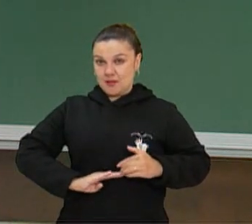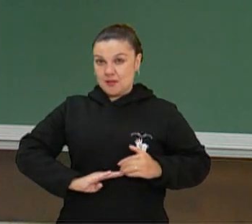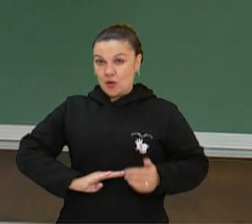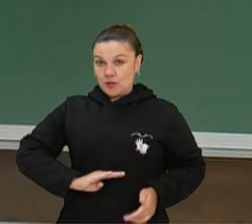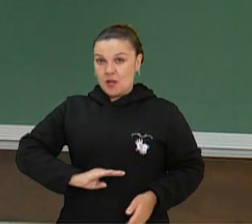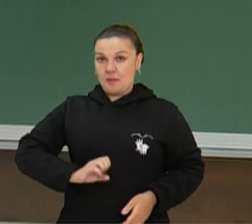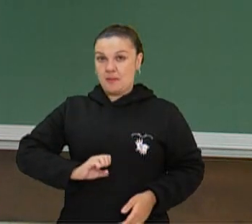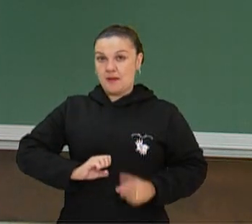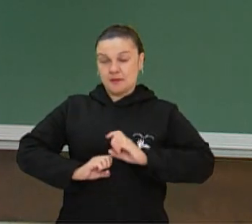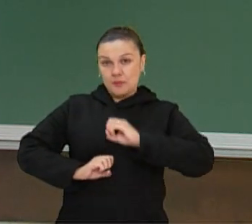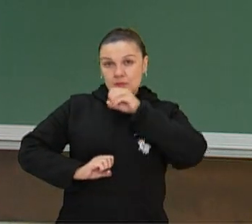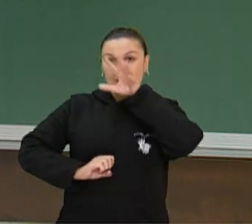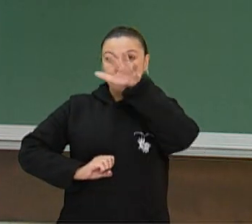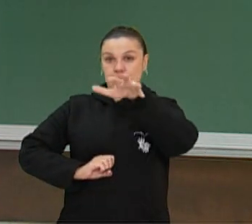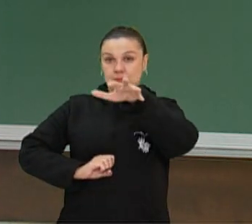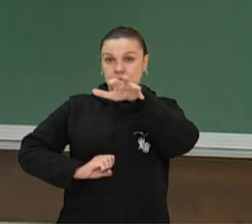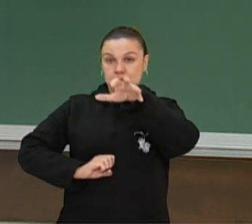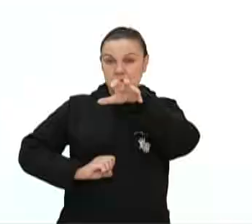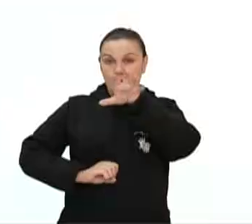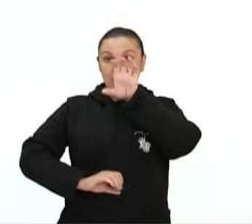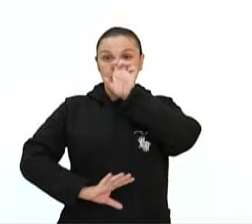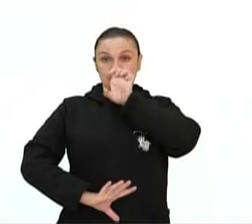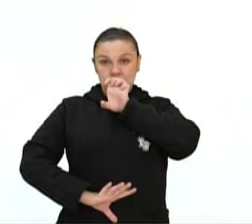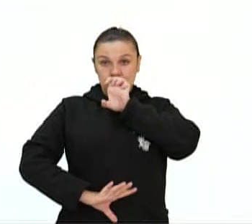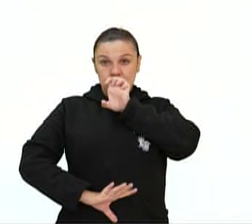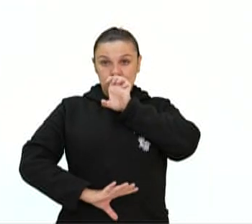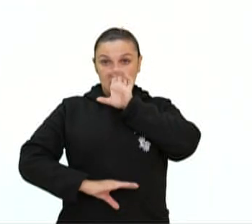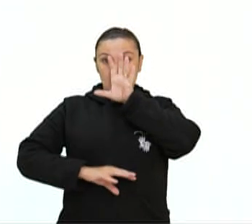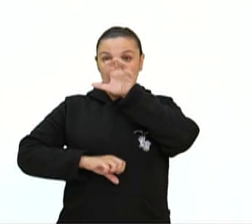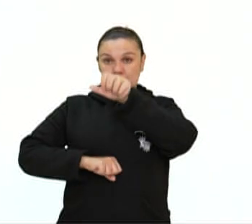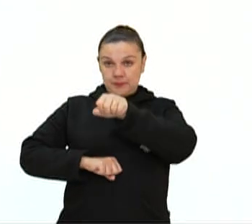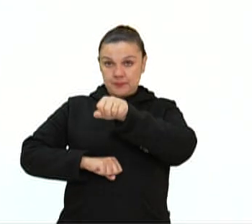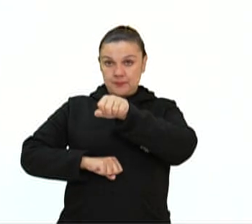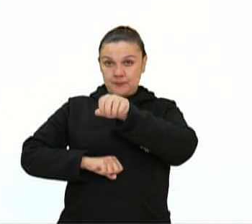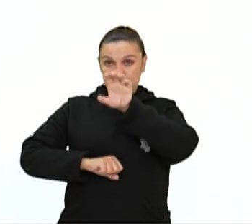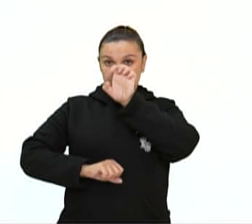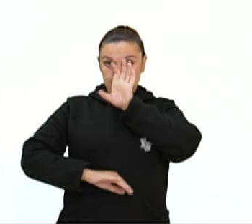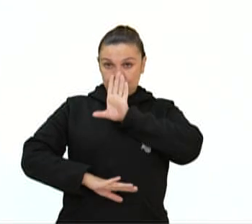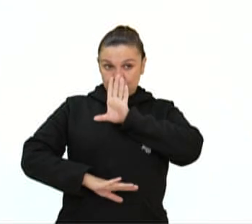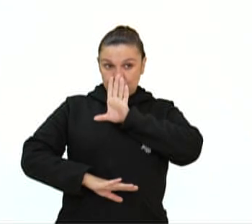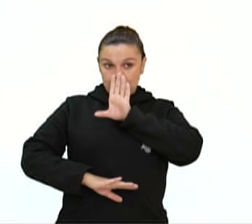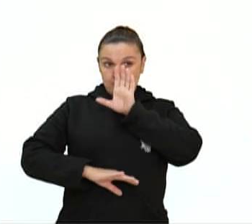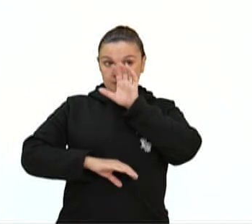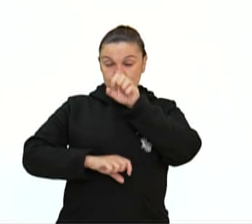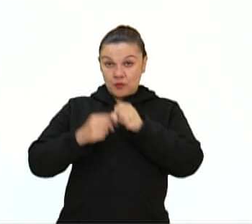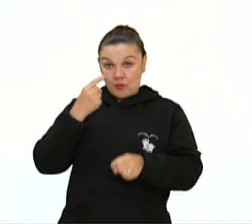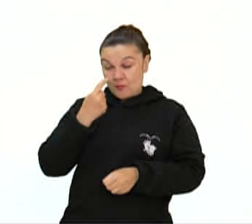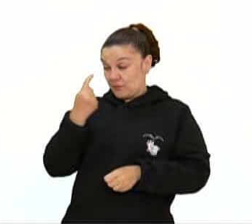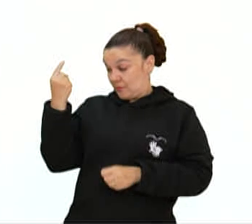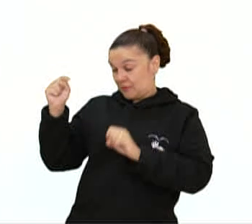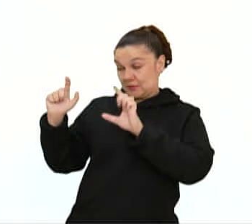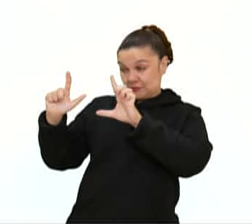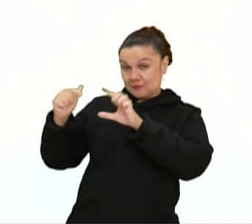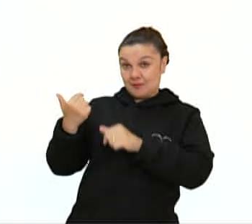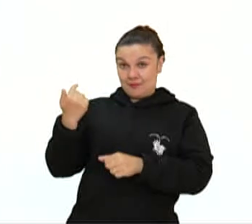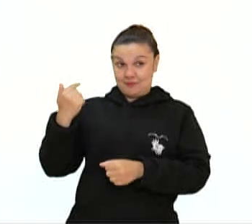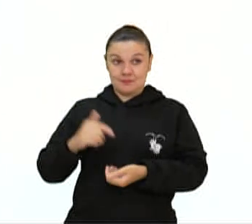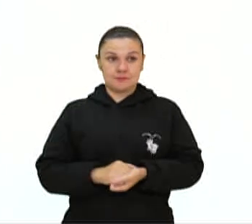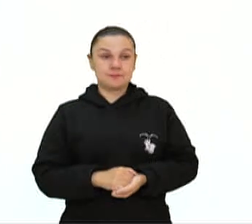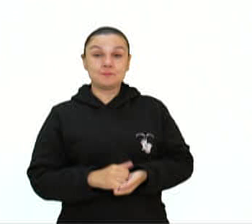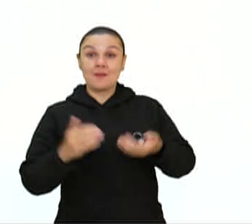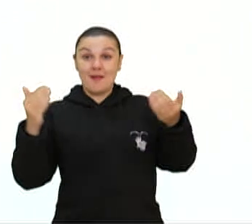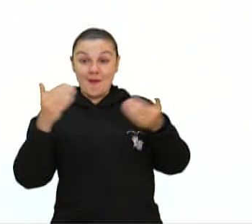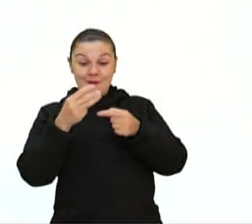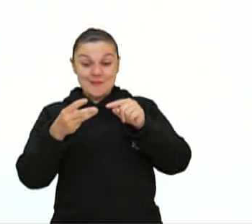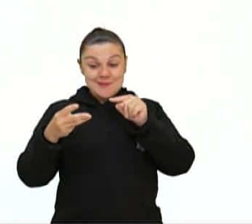expiração. Tá? Então, esse movimento que a gente está observando aqui no GIF aqui na lateral. Belezinha? Vamos para o